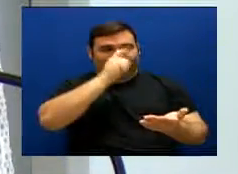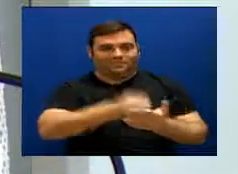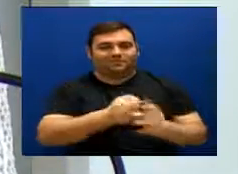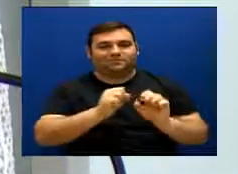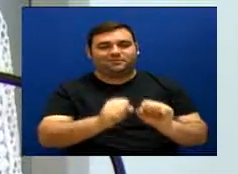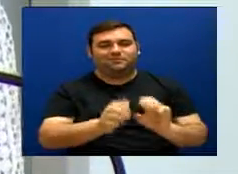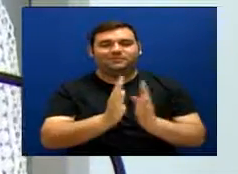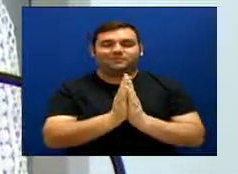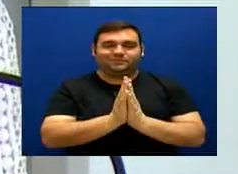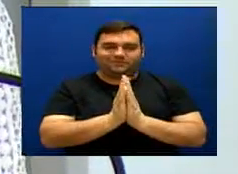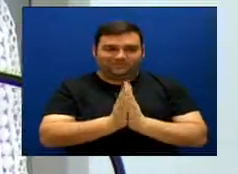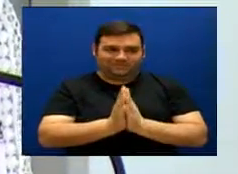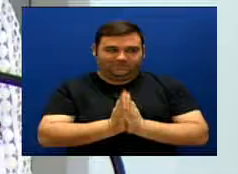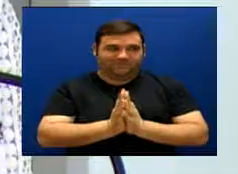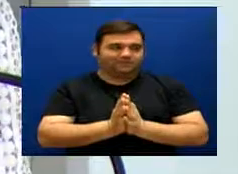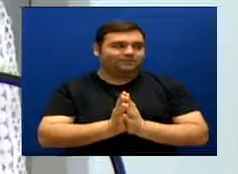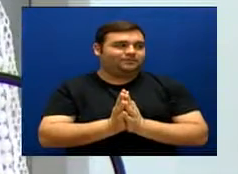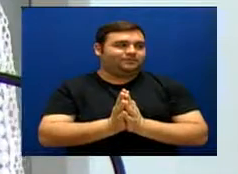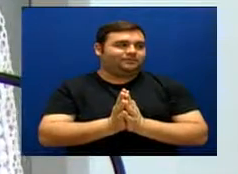que seja...